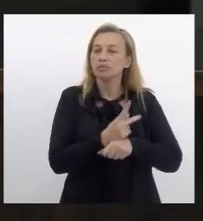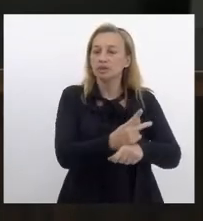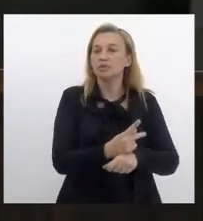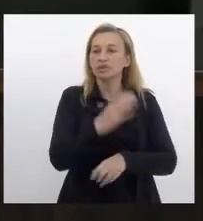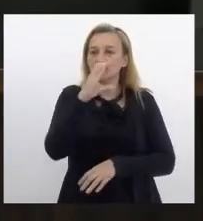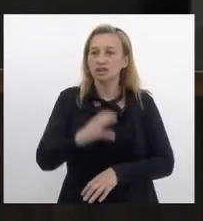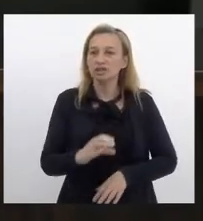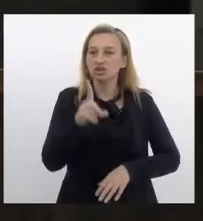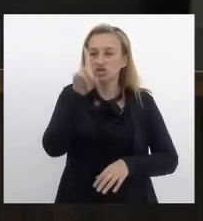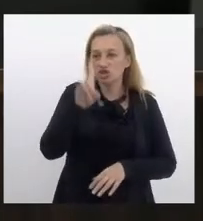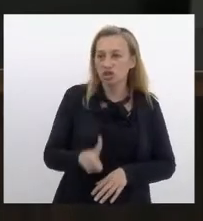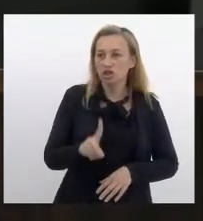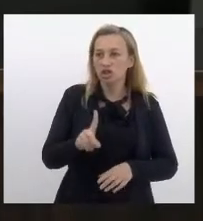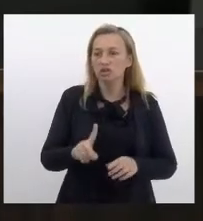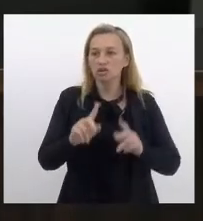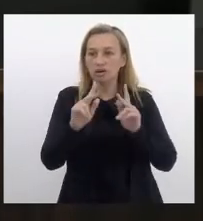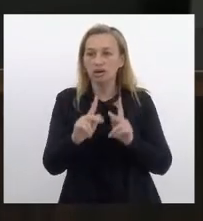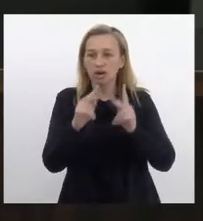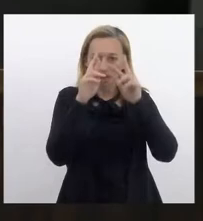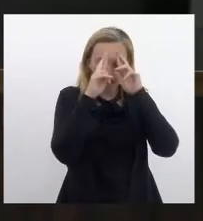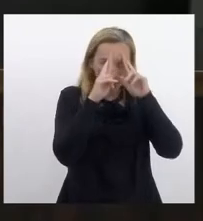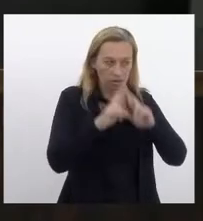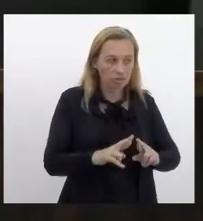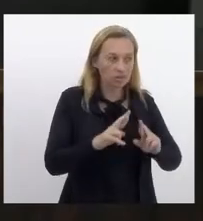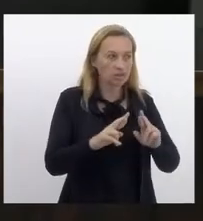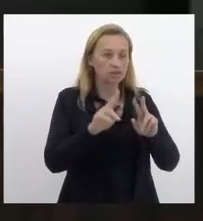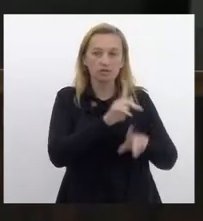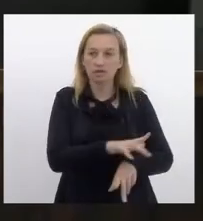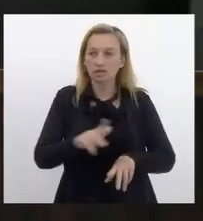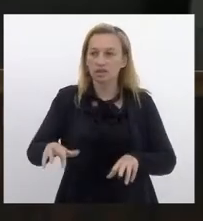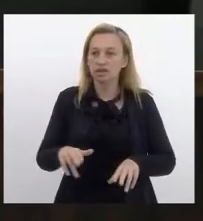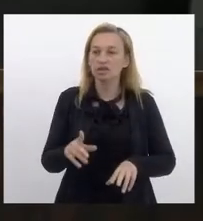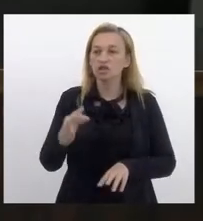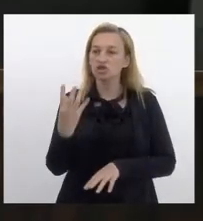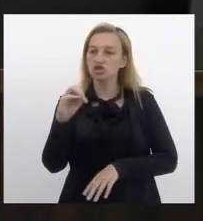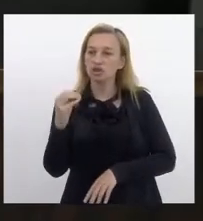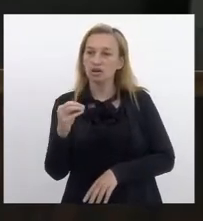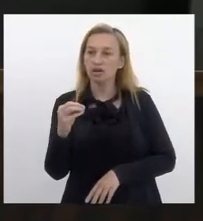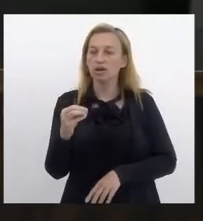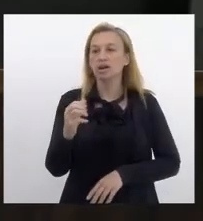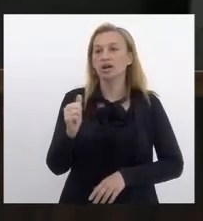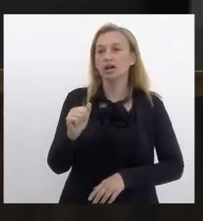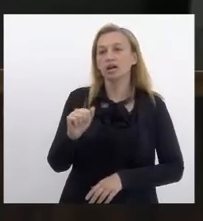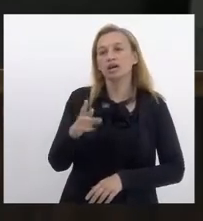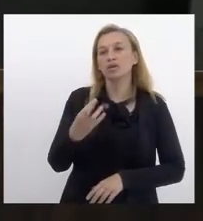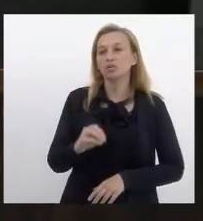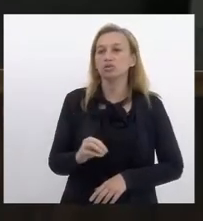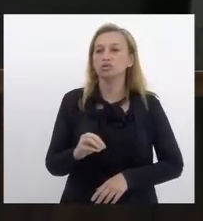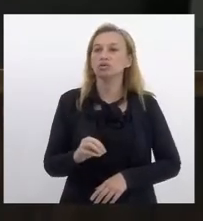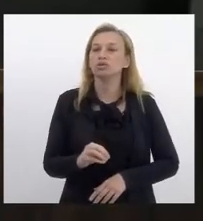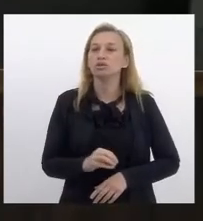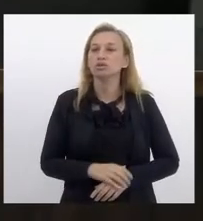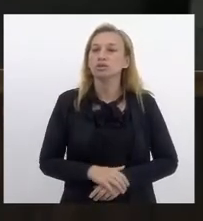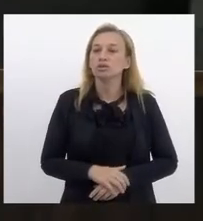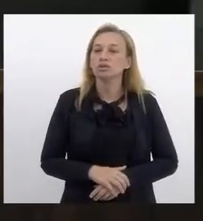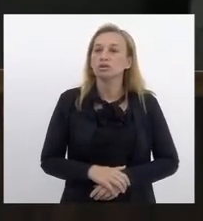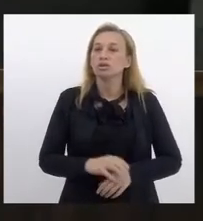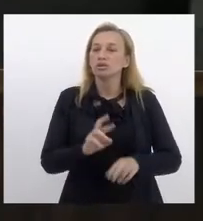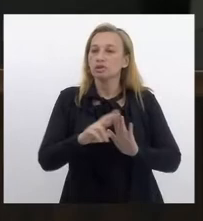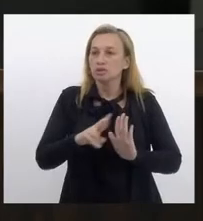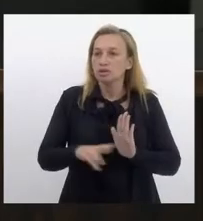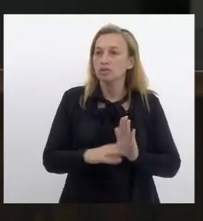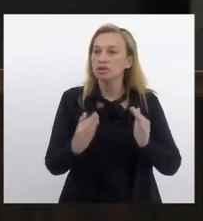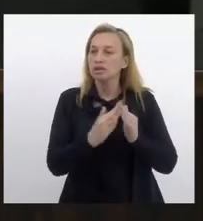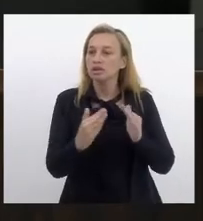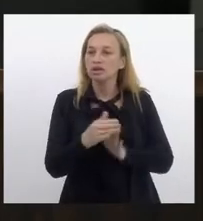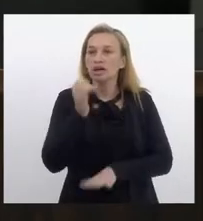Cidadania, Direito e Respeito à Diversidade ao jornalista DJ Tiago Araújo. Parecer da Comissão de Normas Internas e Proporções Externas,